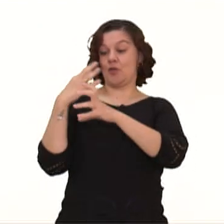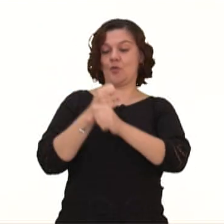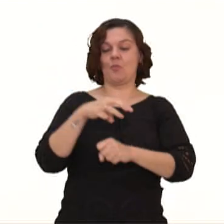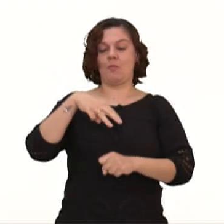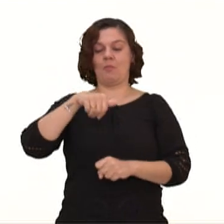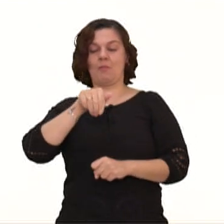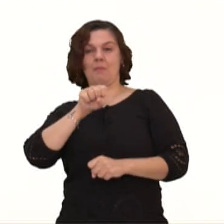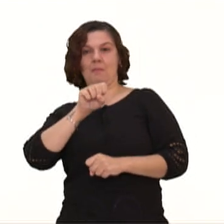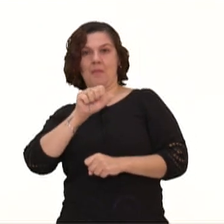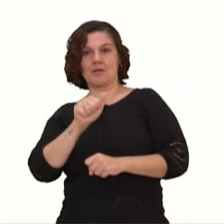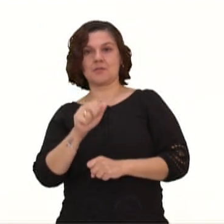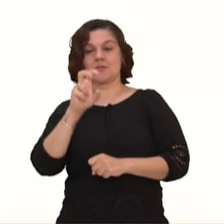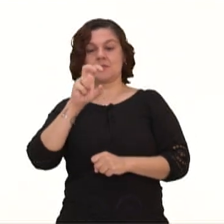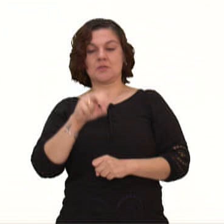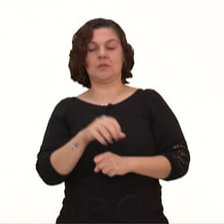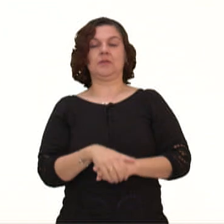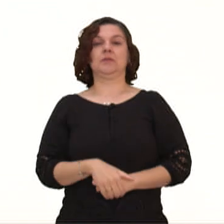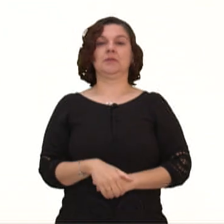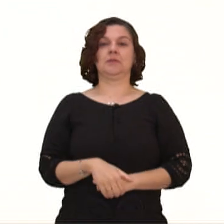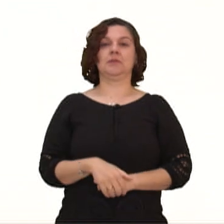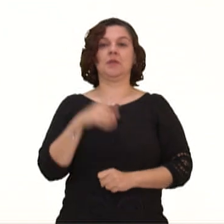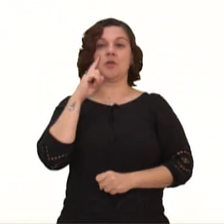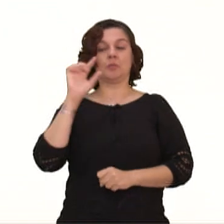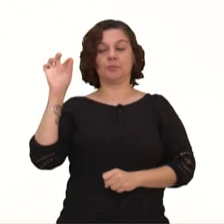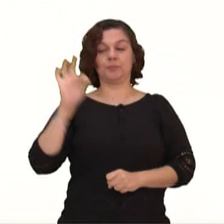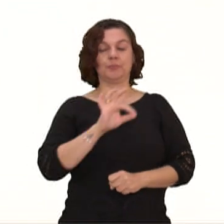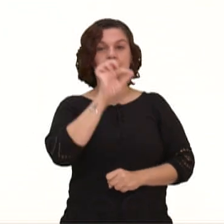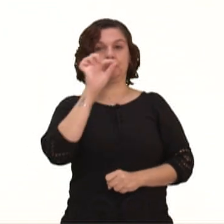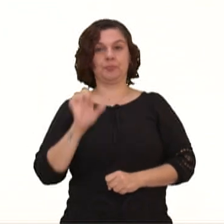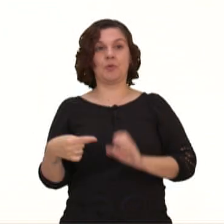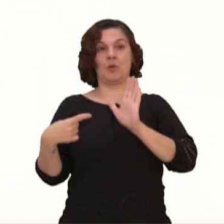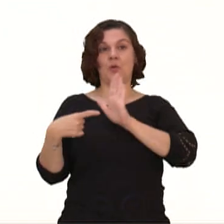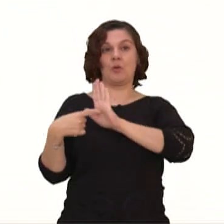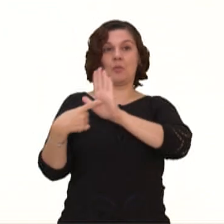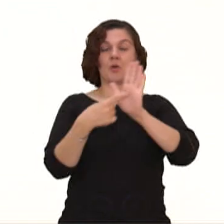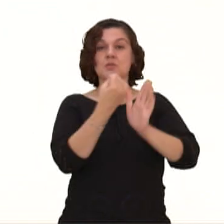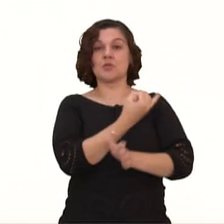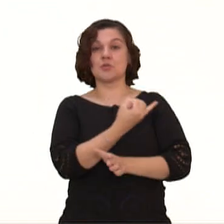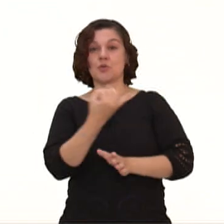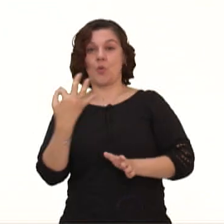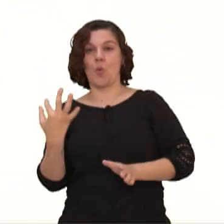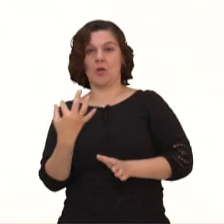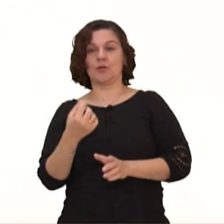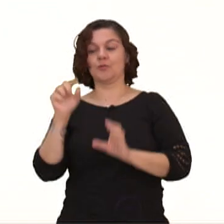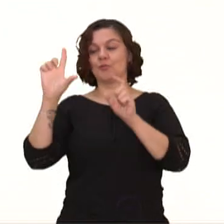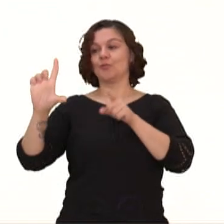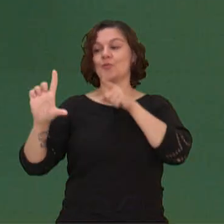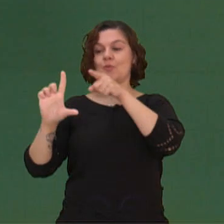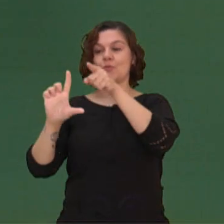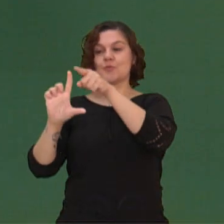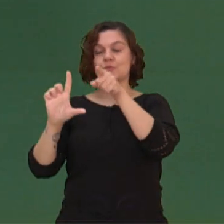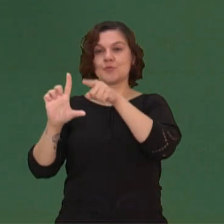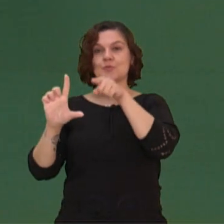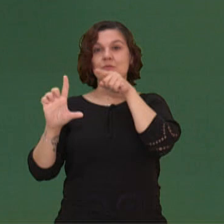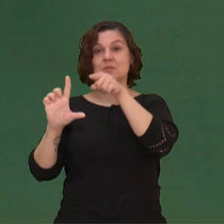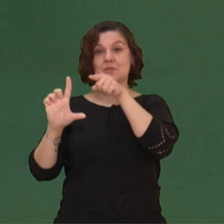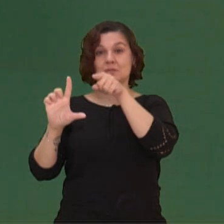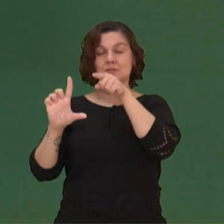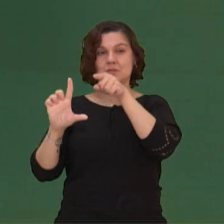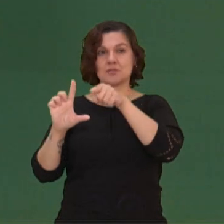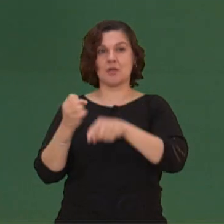50. Assinale a alternativa que apresenta seu número atômico e seu número de nêutrons,